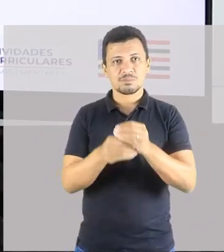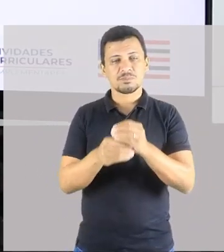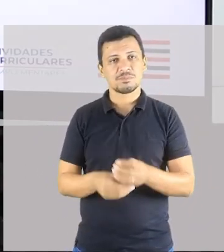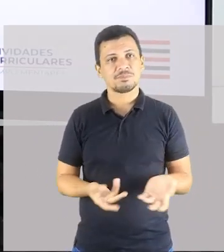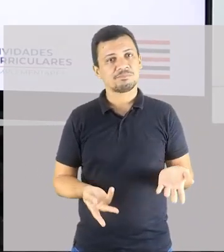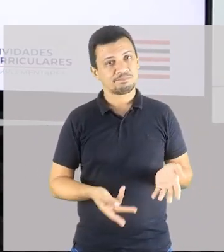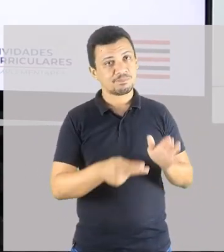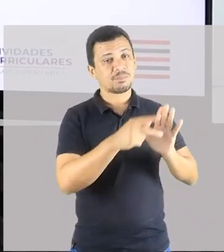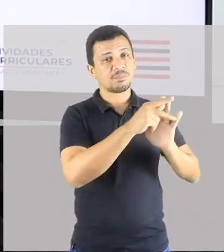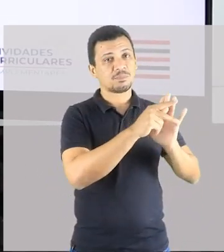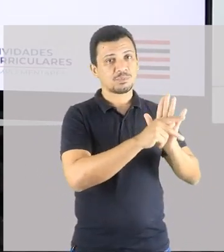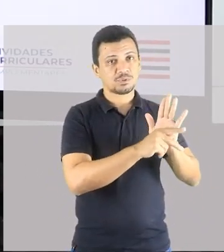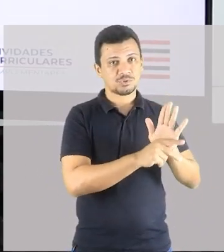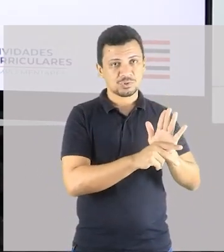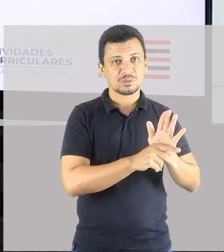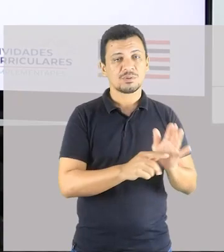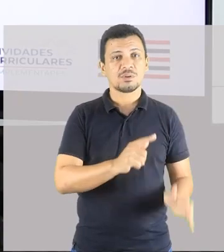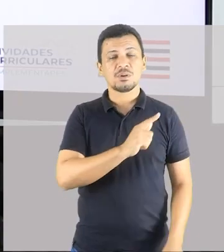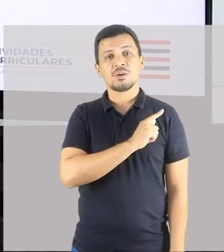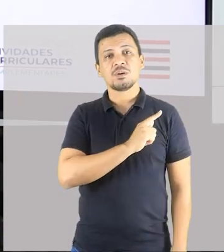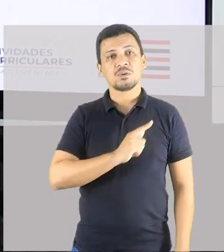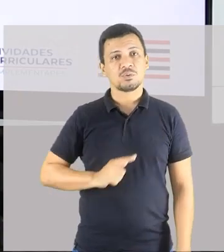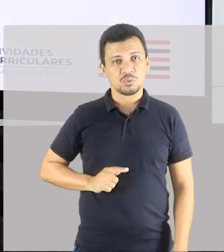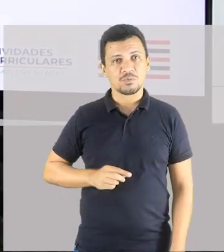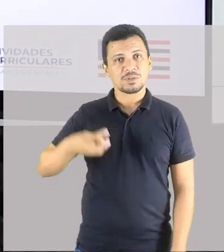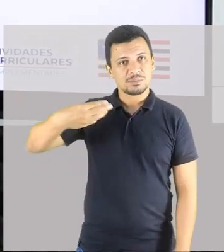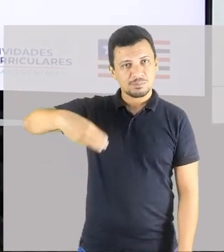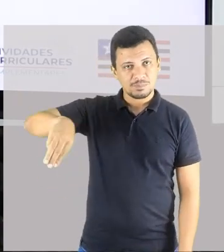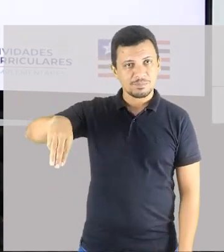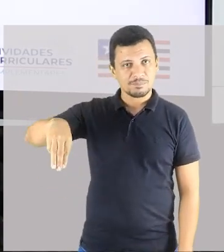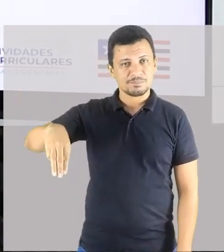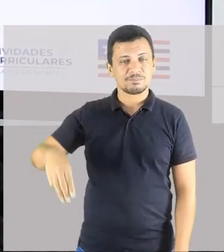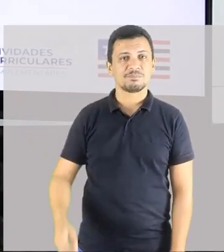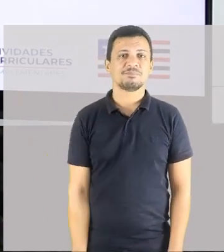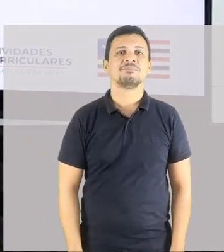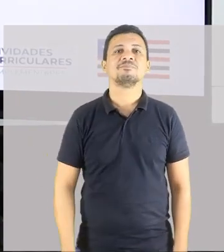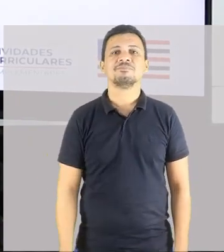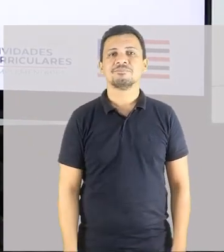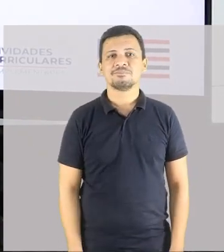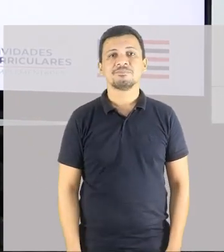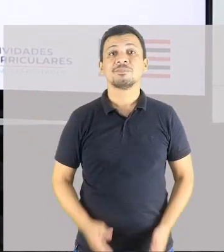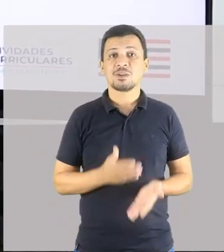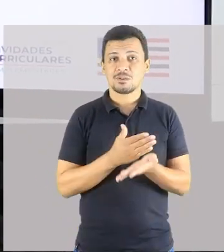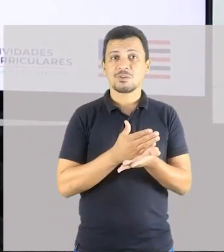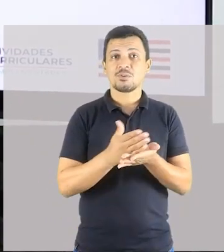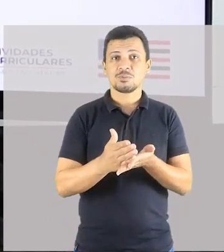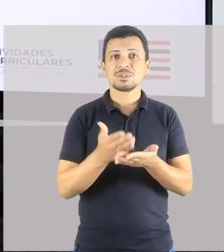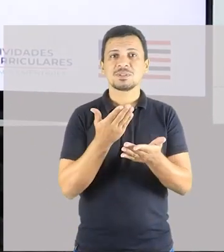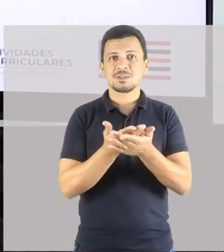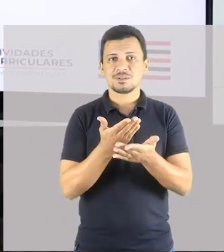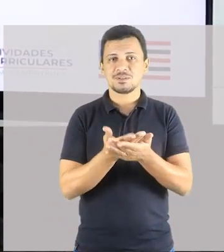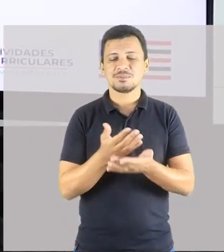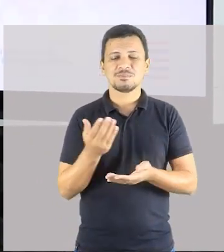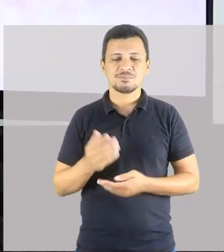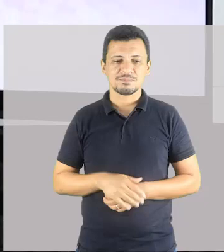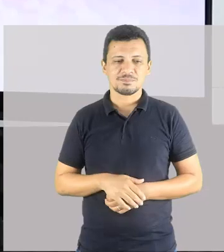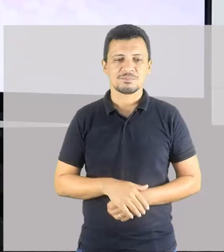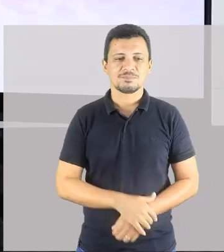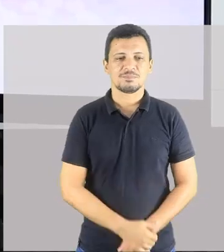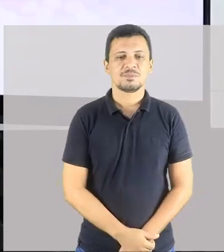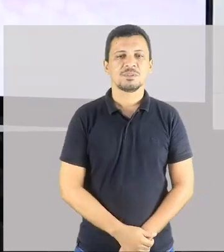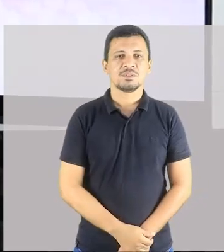é um projeto financiado pelo governo do estado do Maranhão, tá bom? Então vamos lá iniciar a nossa aula de hoje.